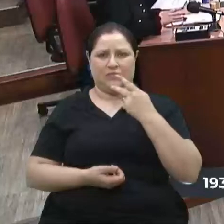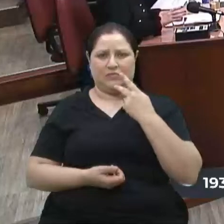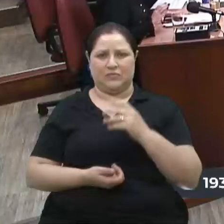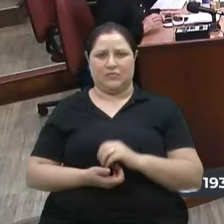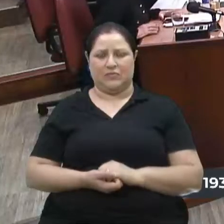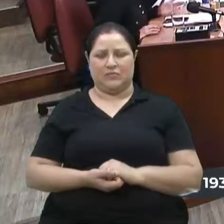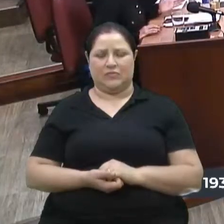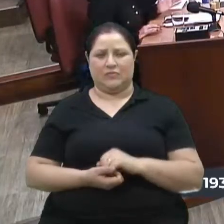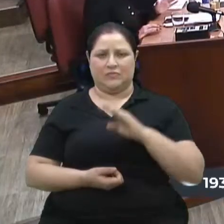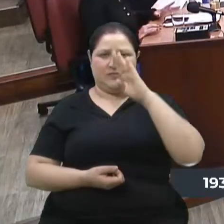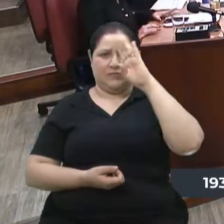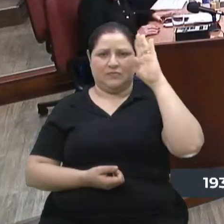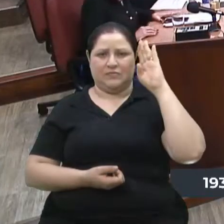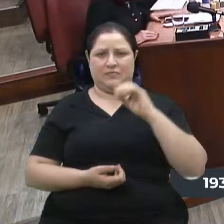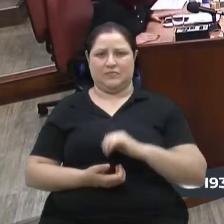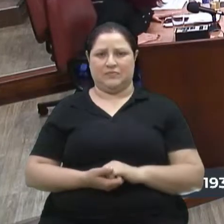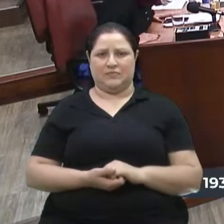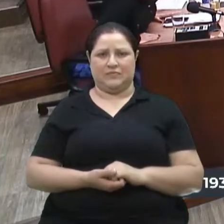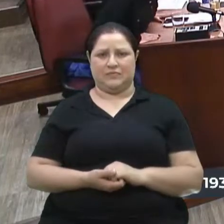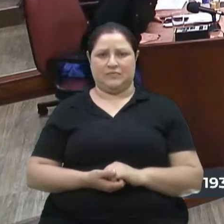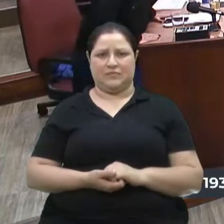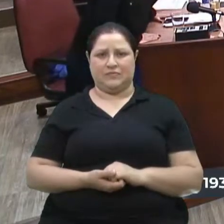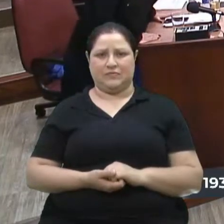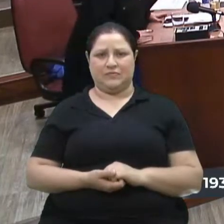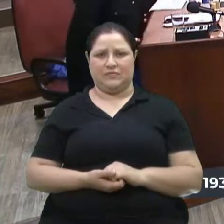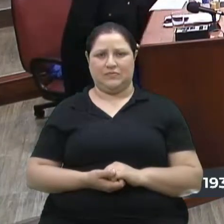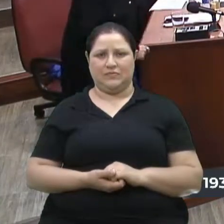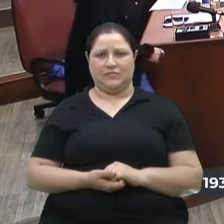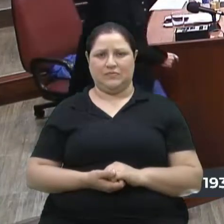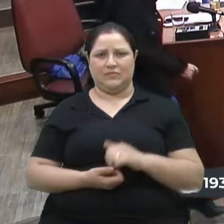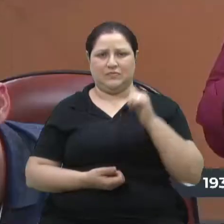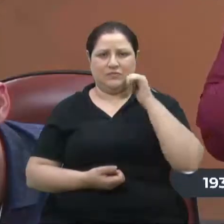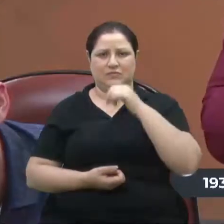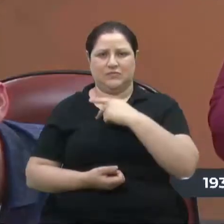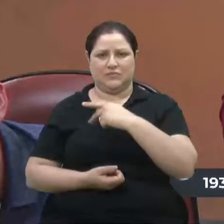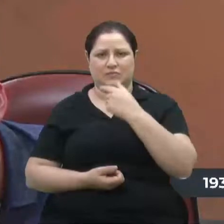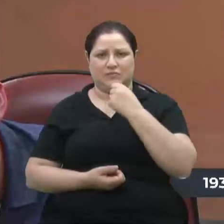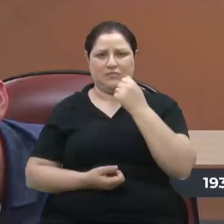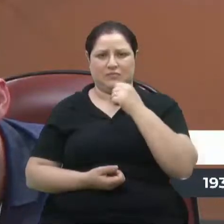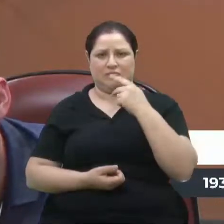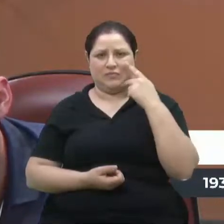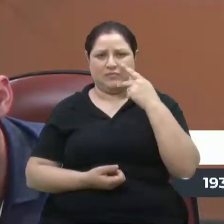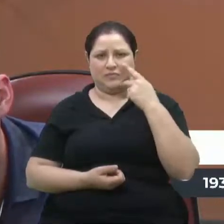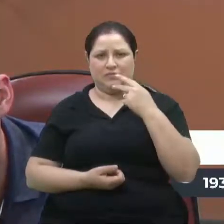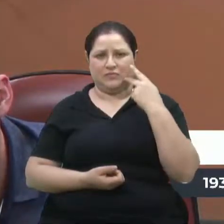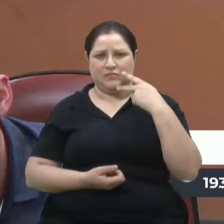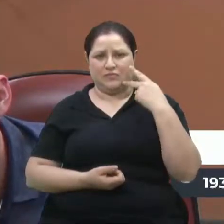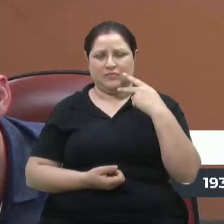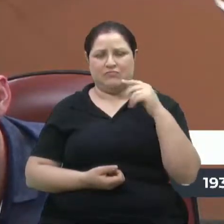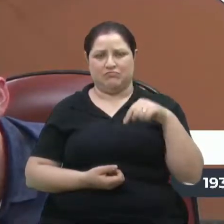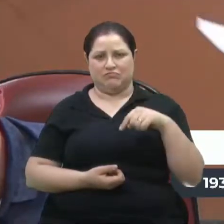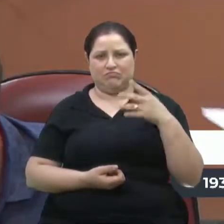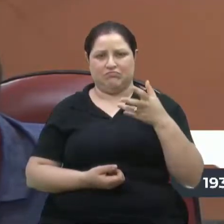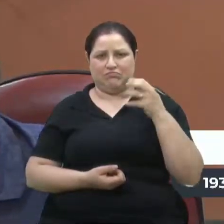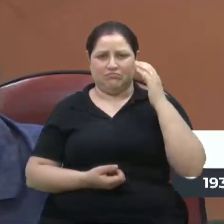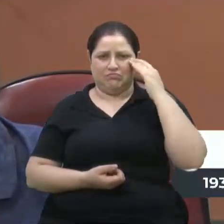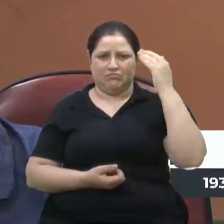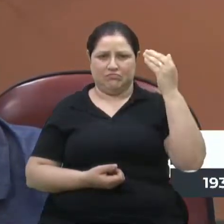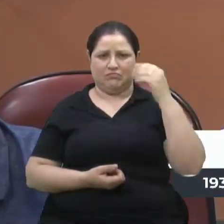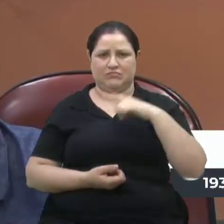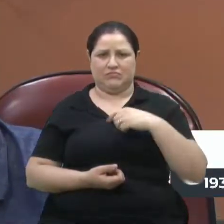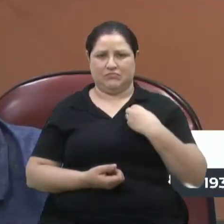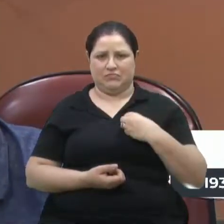Vereadora Bressan. Peço a palavra, presidente. Senhora presidente, senhoras e senhores vereadores, gostaria aqui de agradecer a presença do